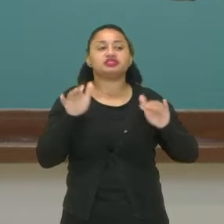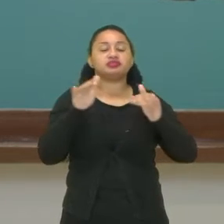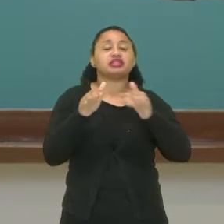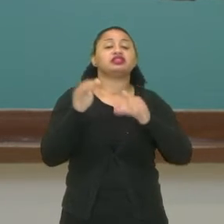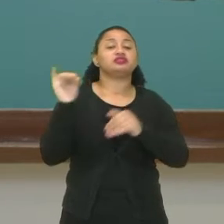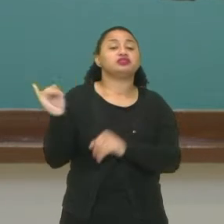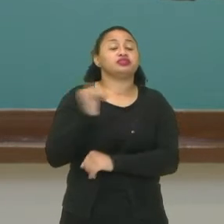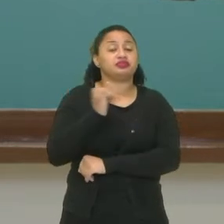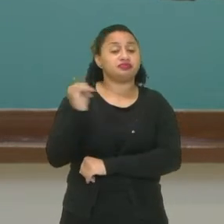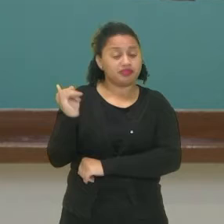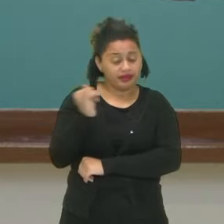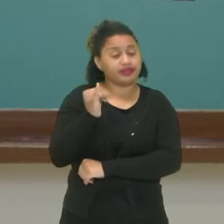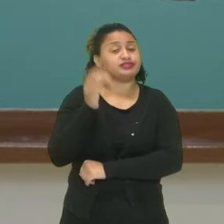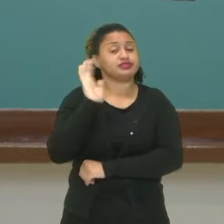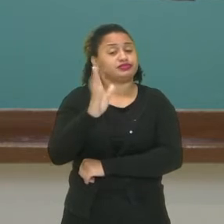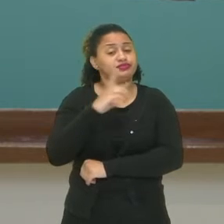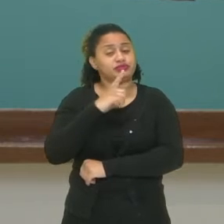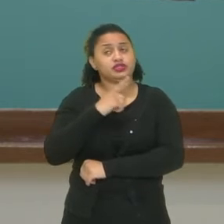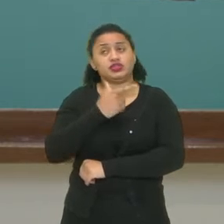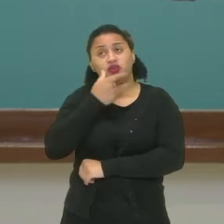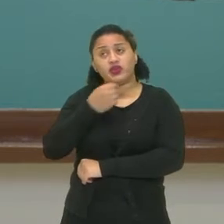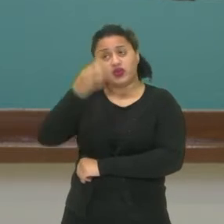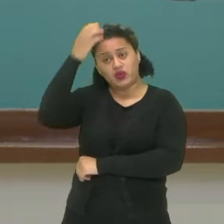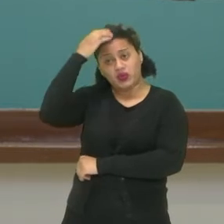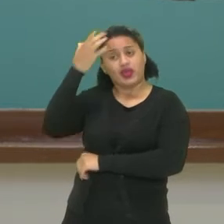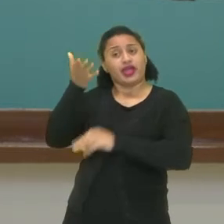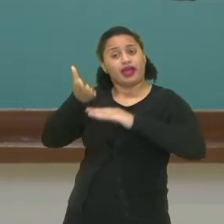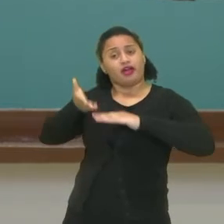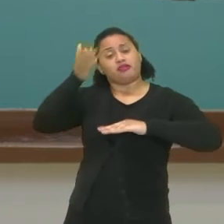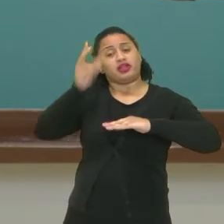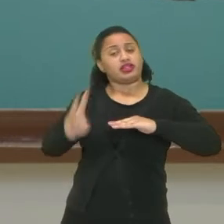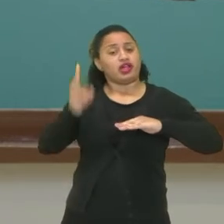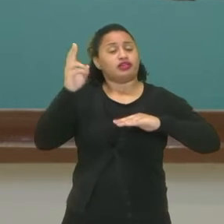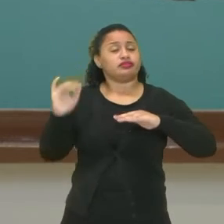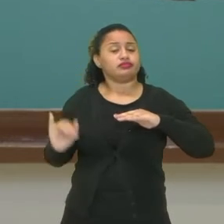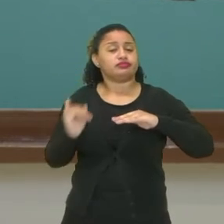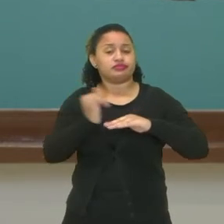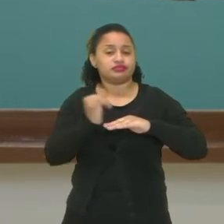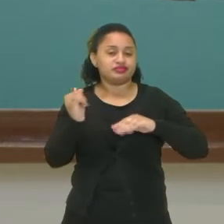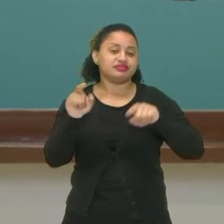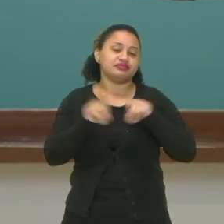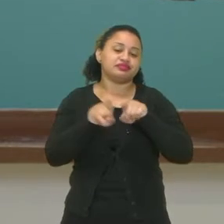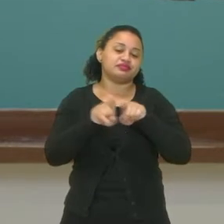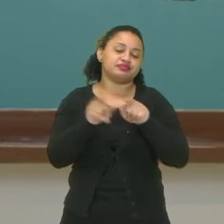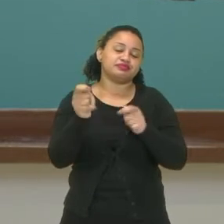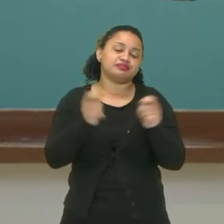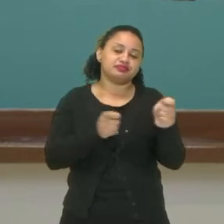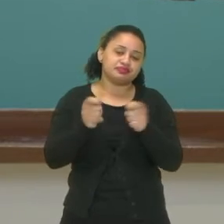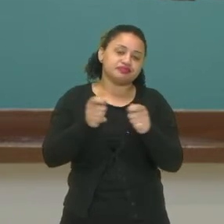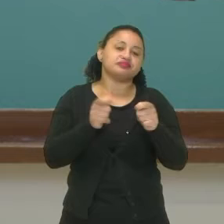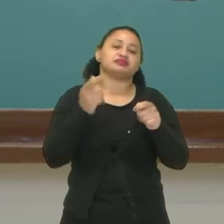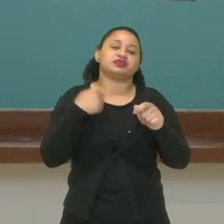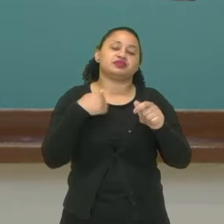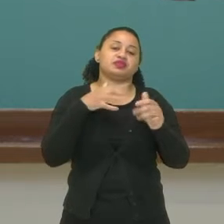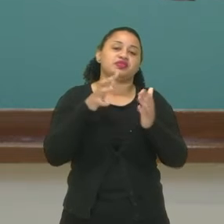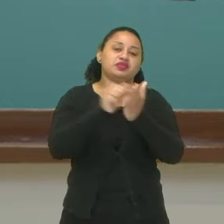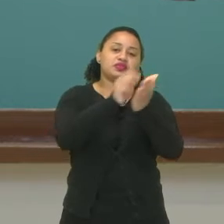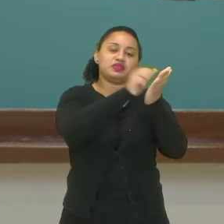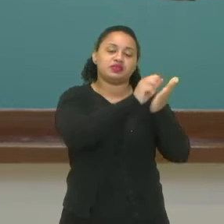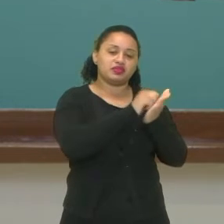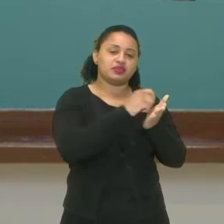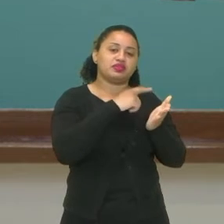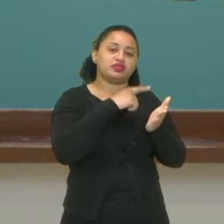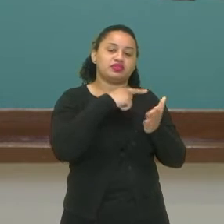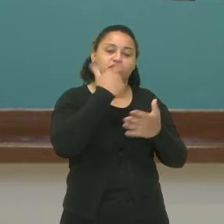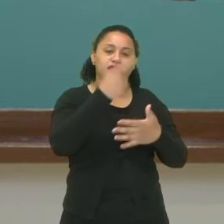exploração, havia os impostos, e o rei resolve ainda aumentar esses impostos e aumentar o controle colonial que exercia aqui na